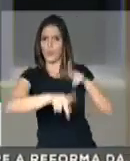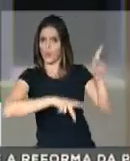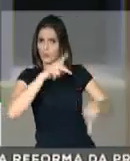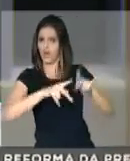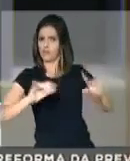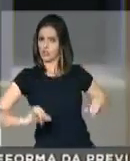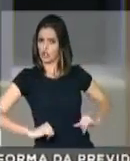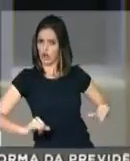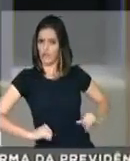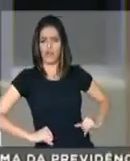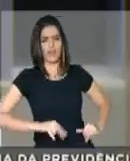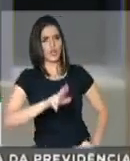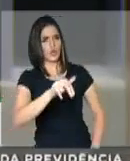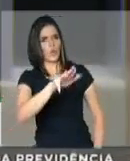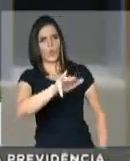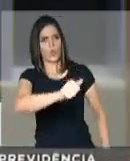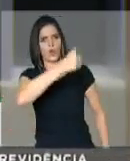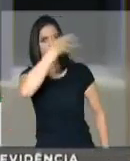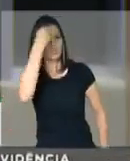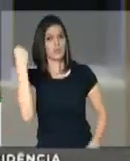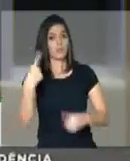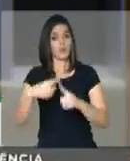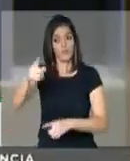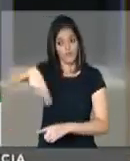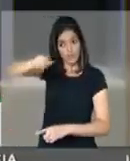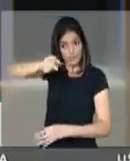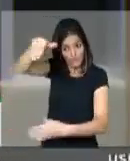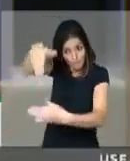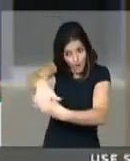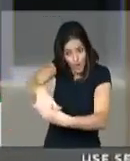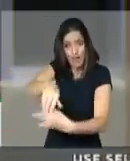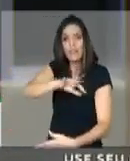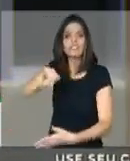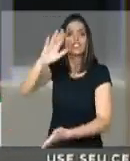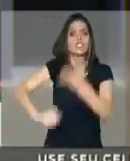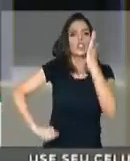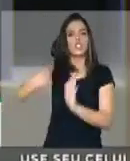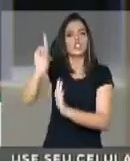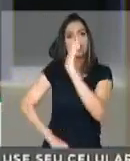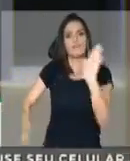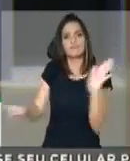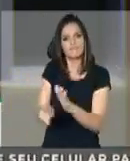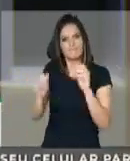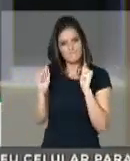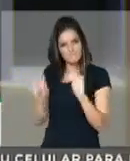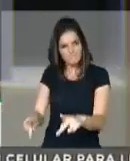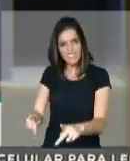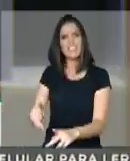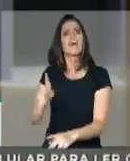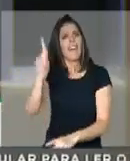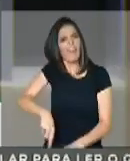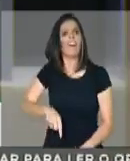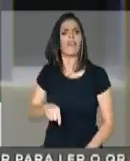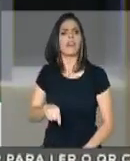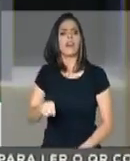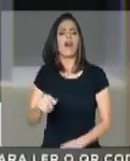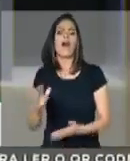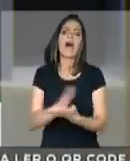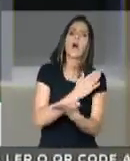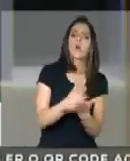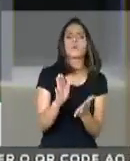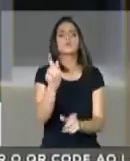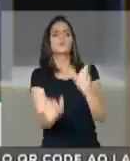jamais de quem retirou o seu direito sagrado a uma aposentadoria digna. Vem aqui alguns